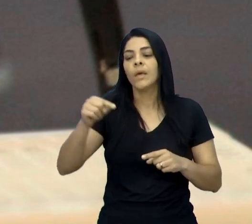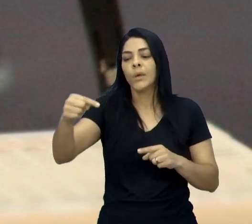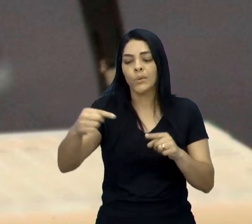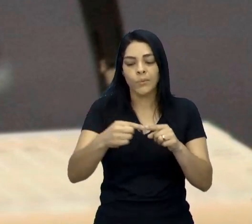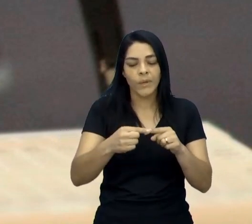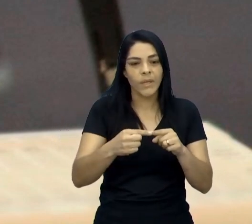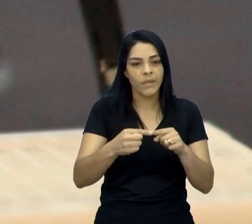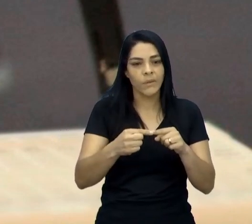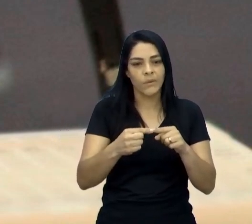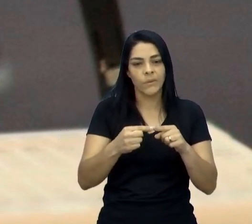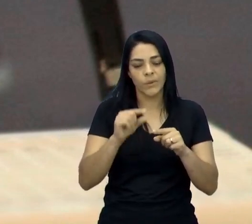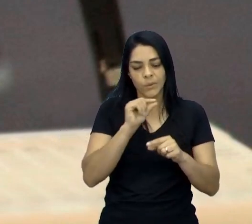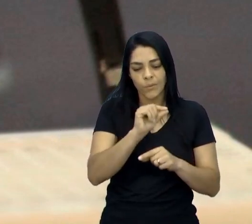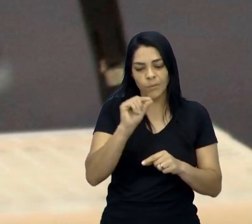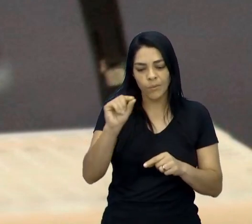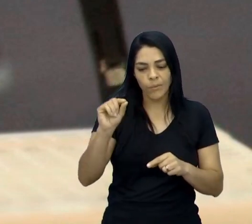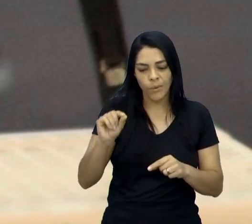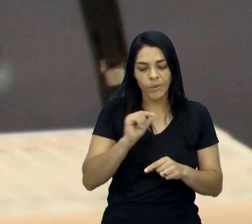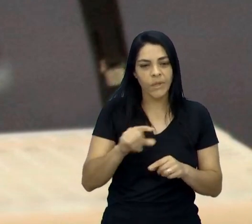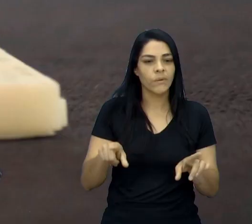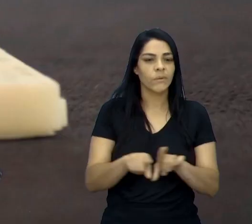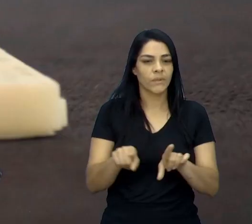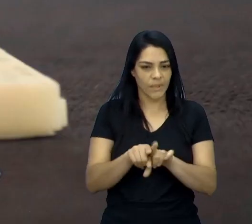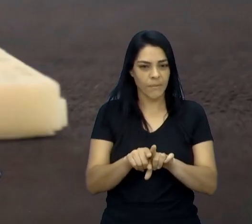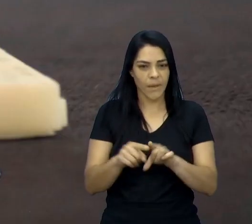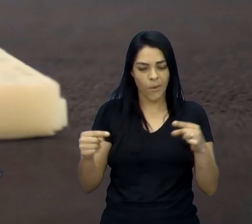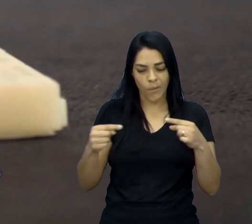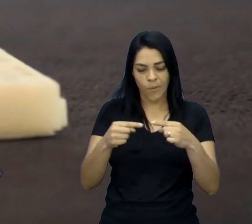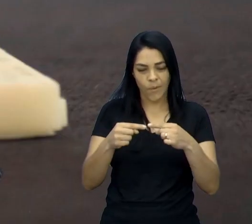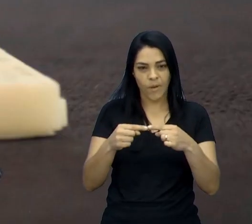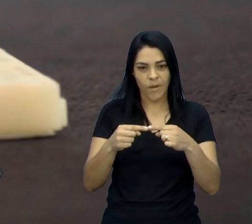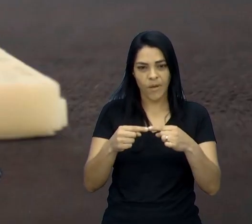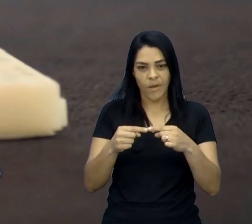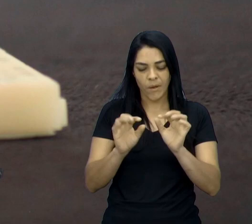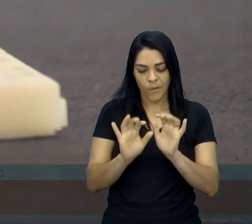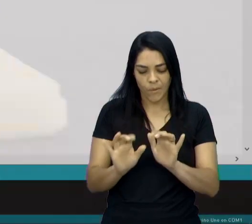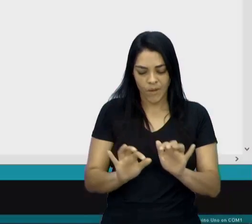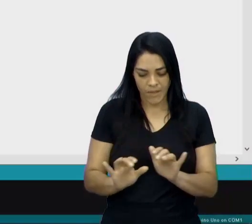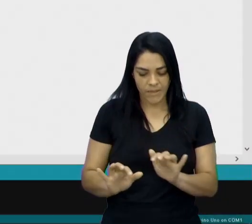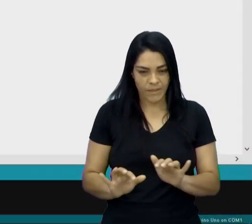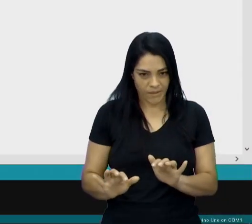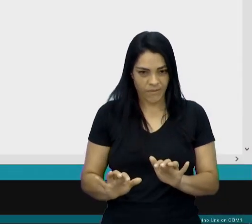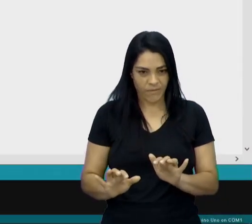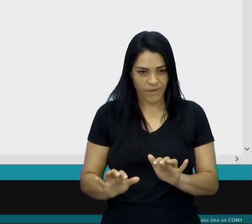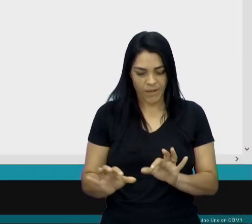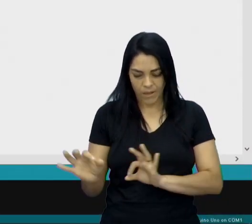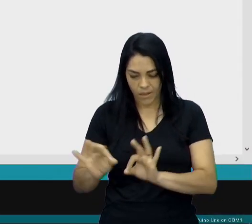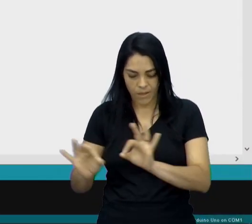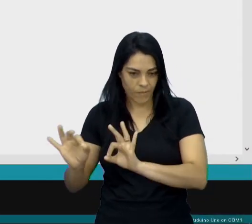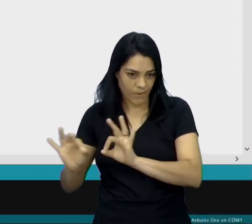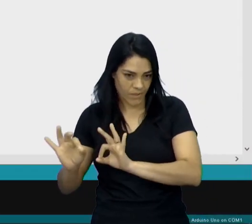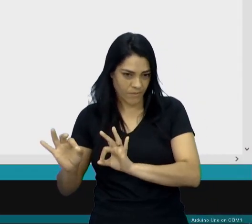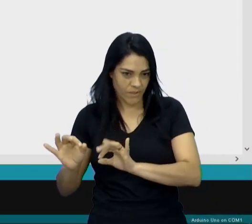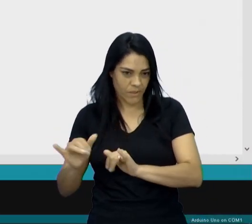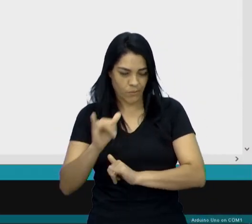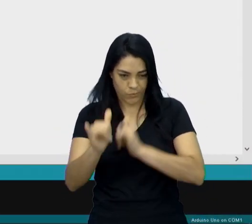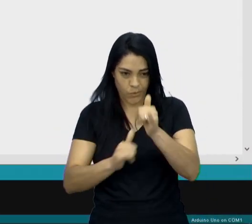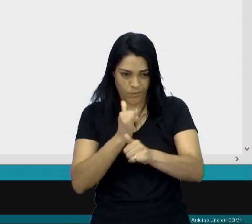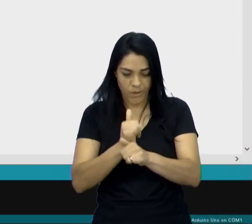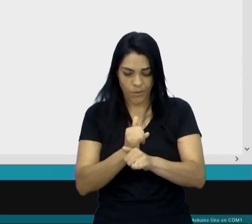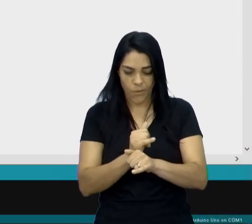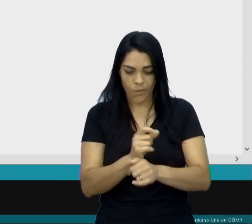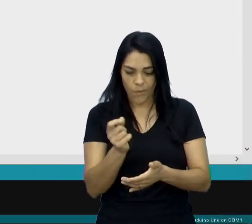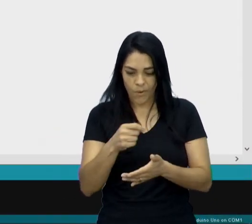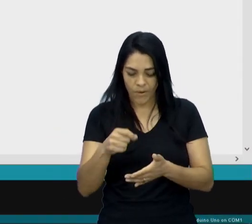pino e os botões eu também vou ligar em algum pino. Aí, então você vai escrever isso aqui na programação, olha lá na telinha para vocês, ó.